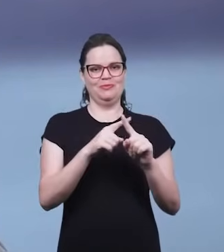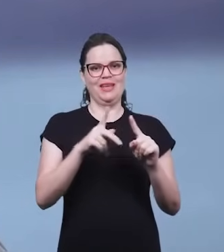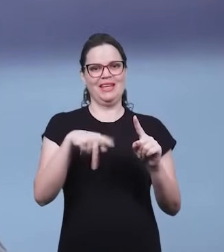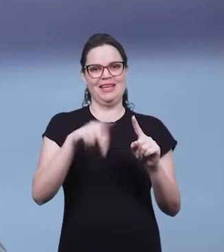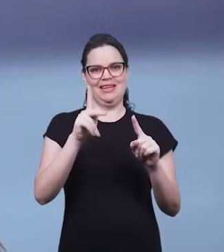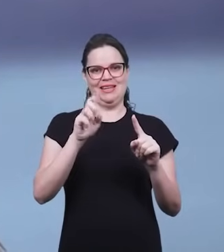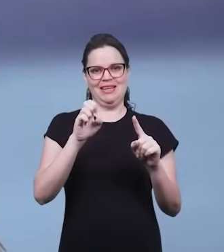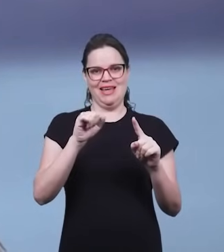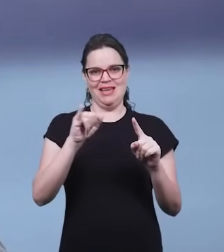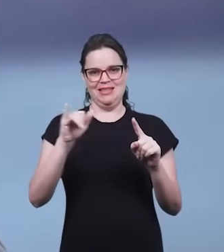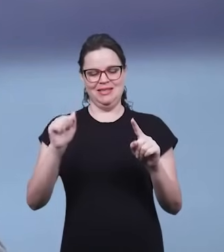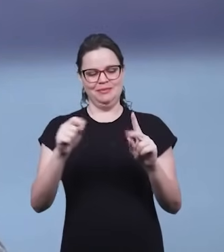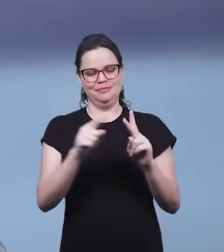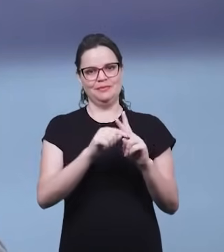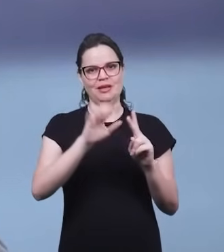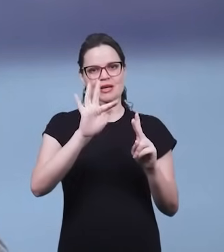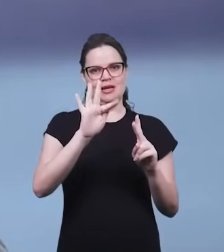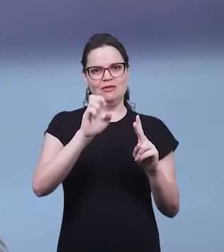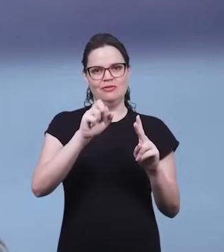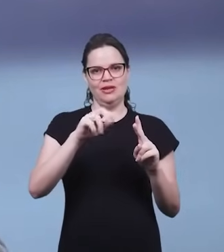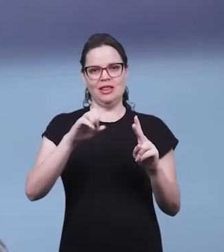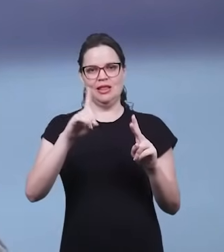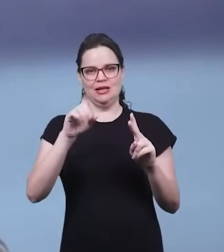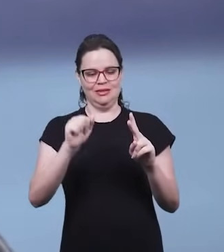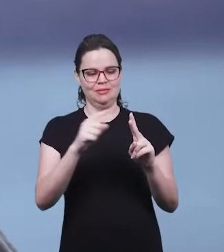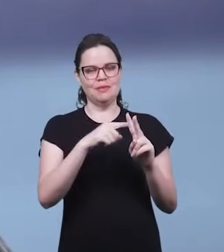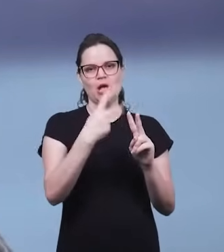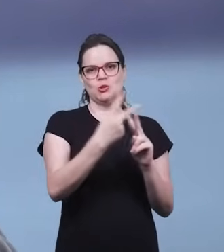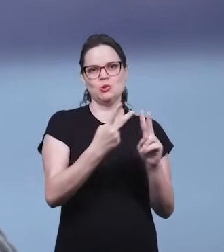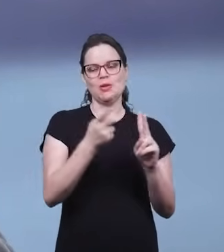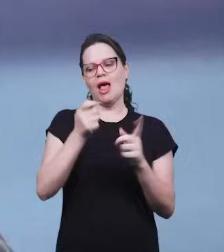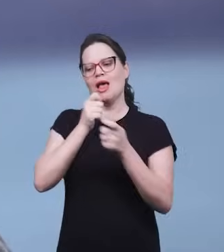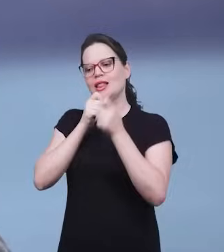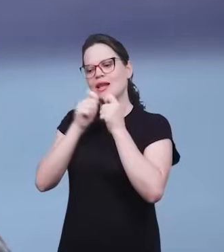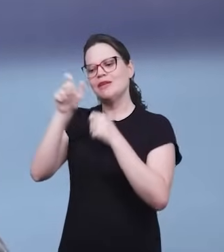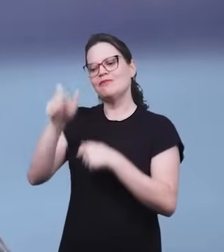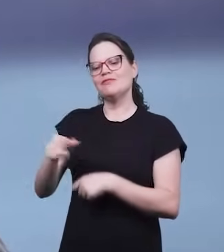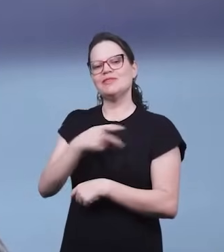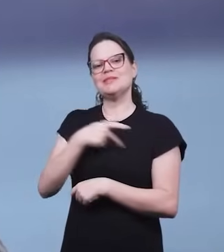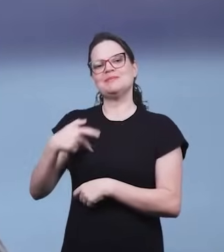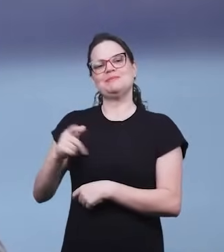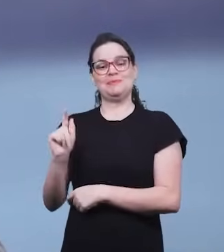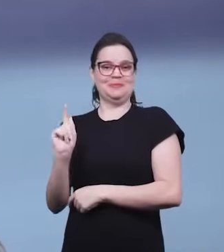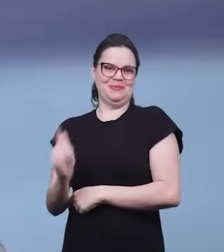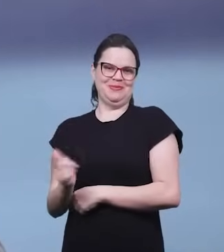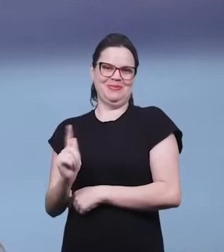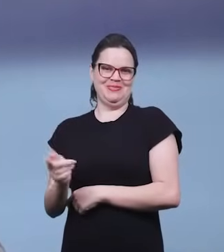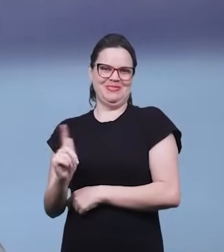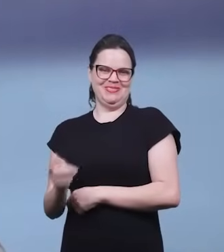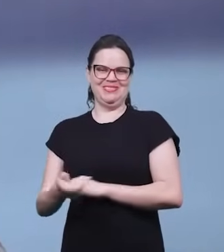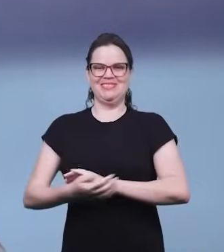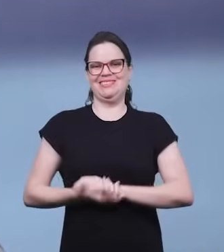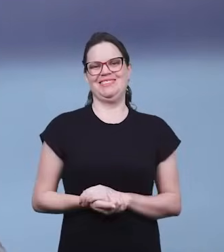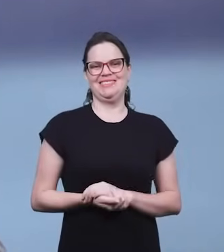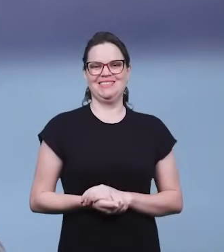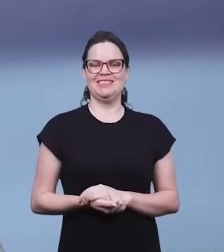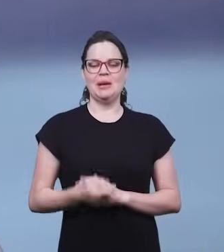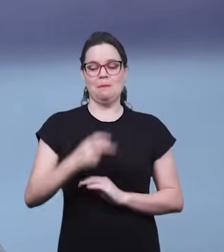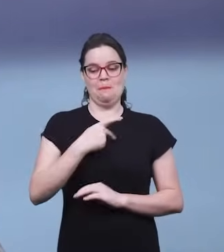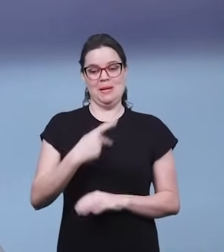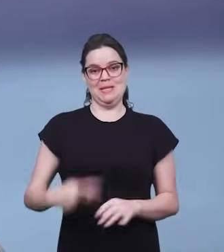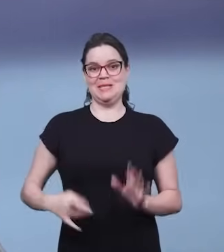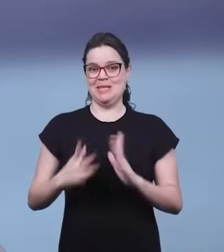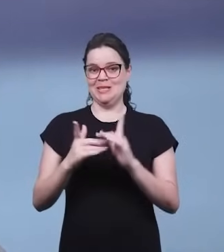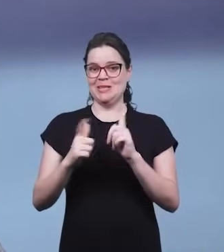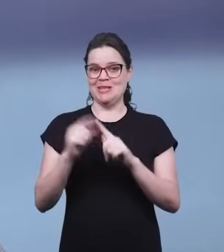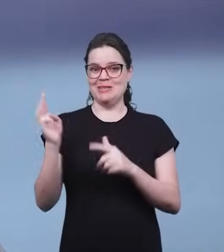Késia Nunes e Fernanda Becali, as meninas de Organização e Método, e a segunda parte da entrevista com o pastor Gedeu Tigueiros,